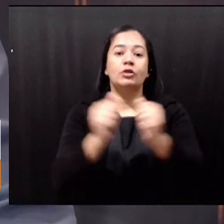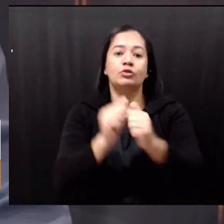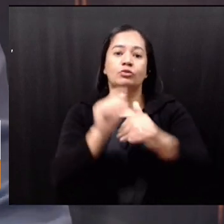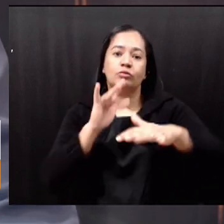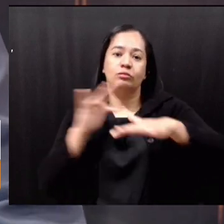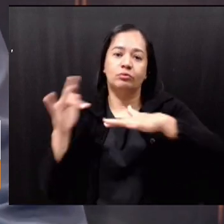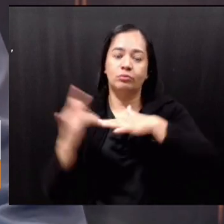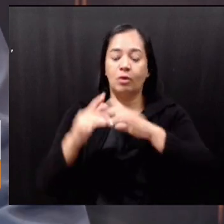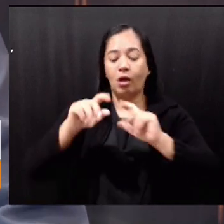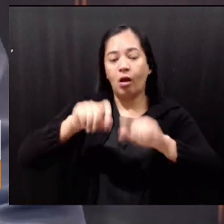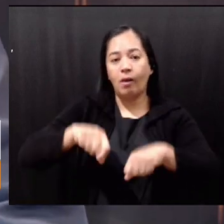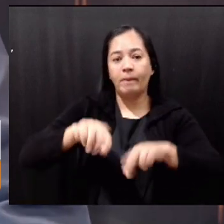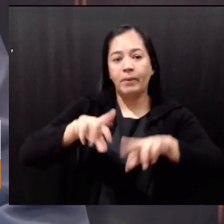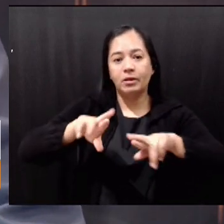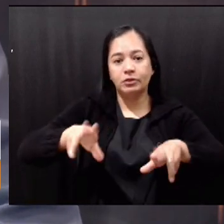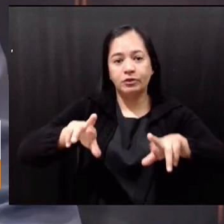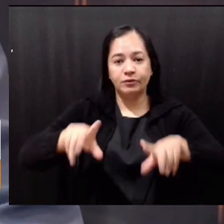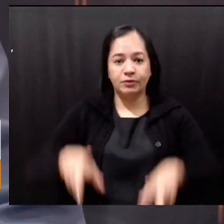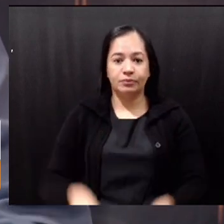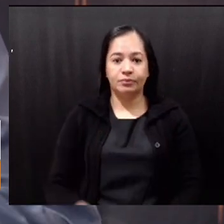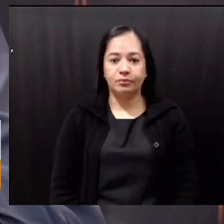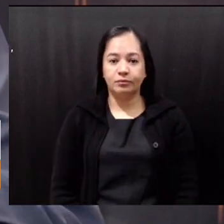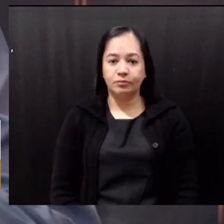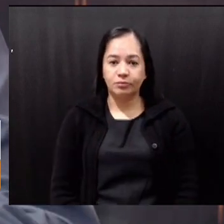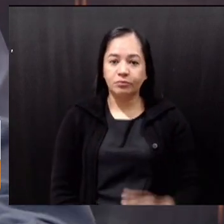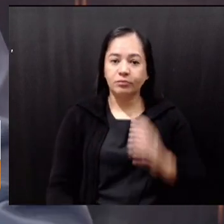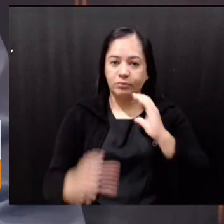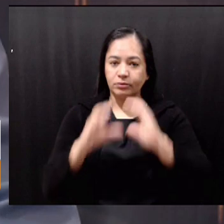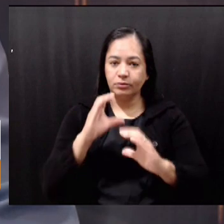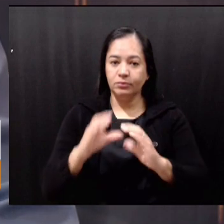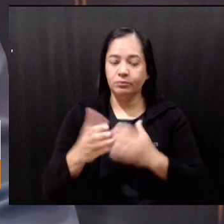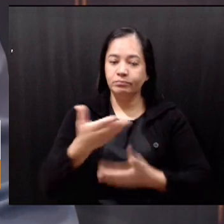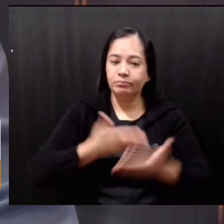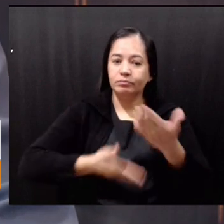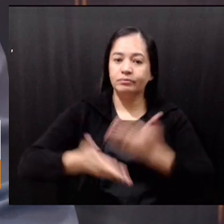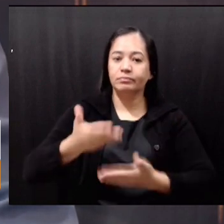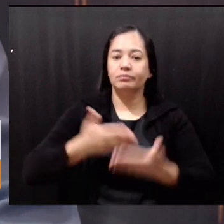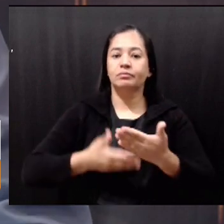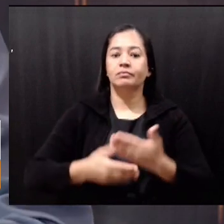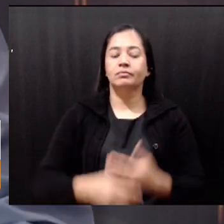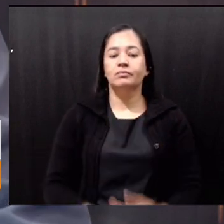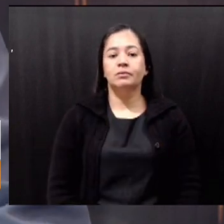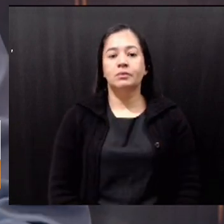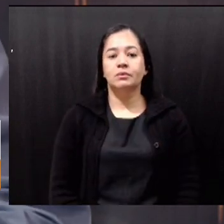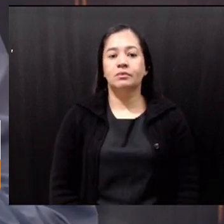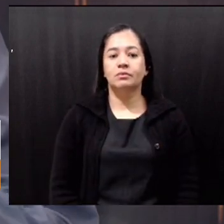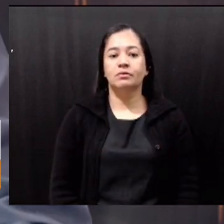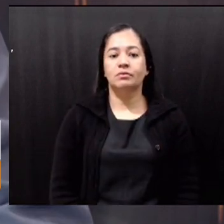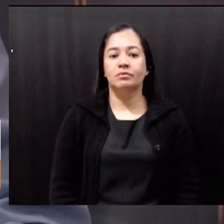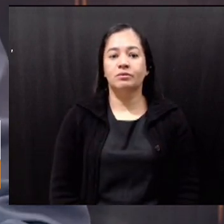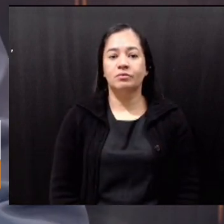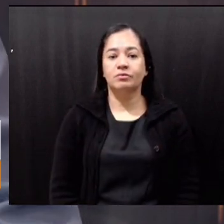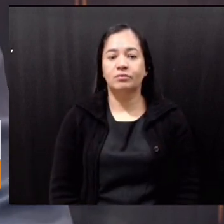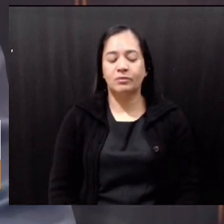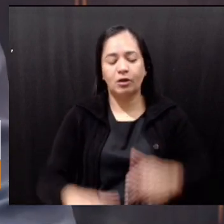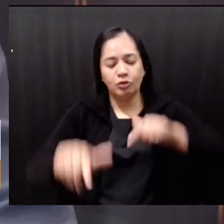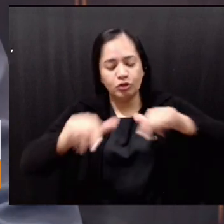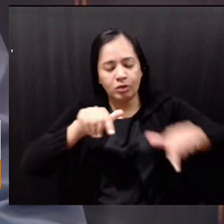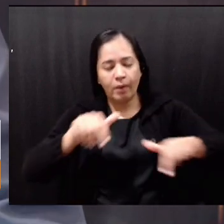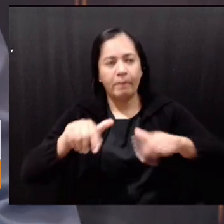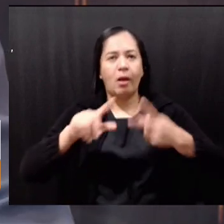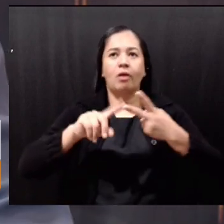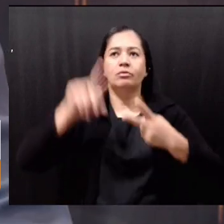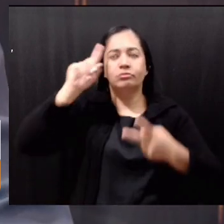ali de comunicação, de interação, uma situação de trabalho, de dia a dia, de